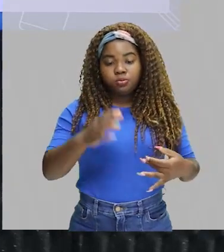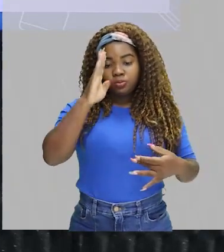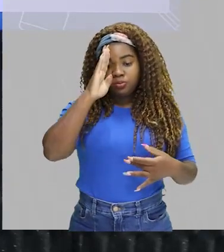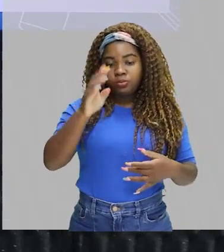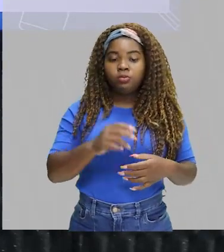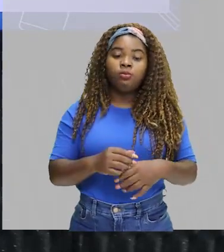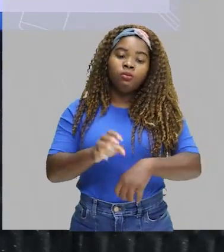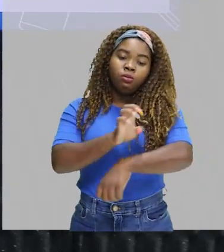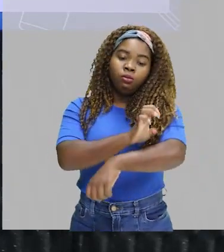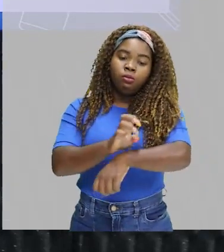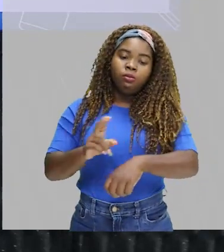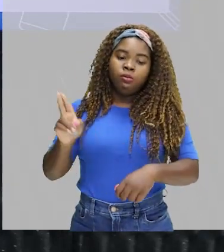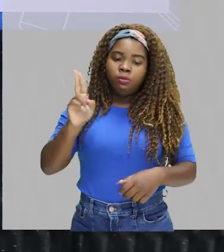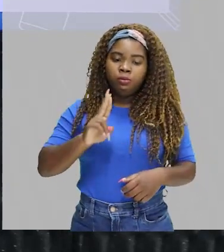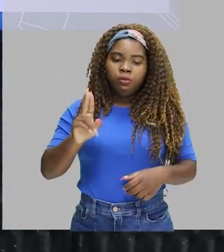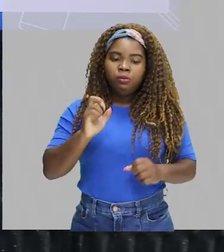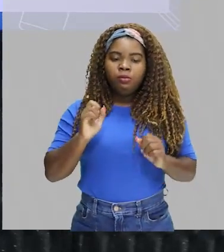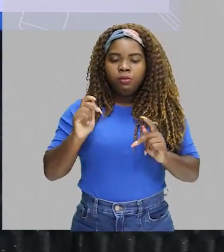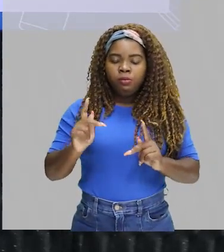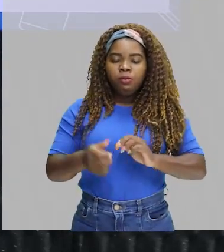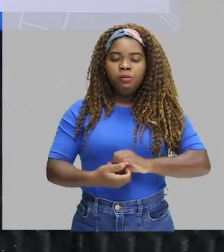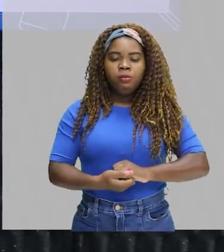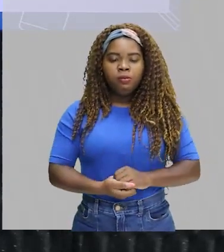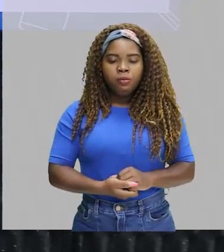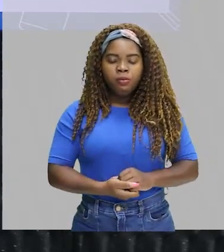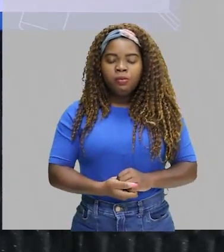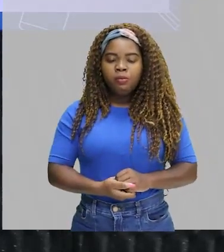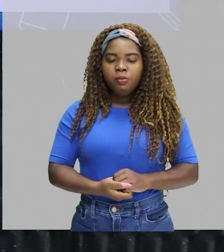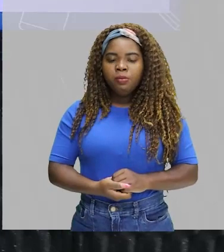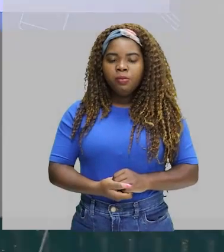ética utilitária. Utilitarismo, utilitarista.